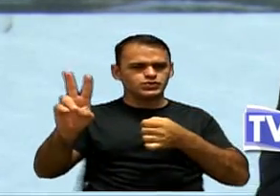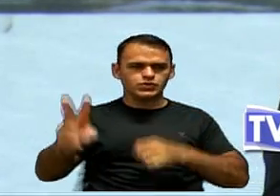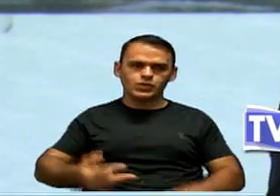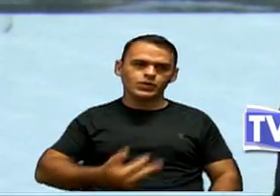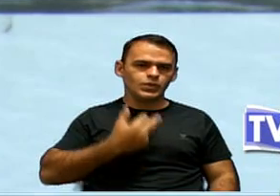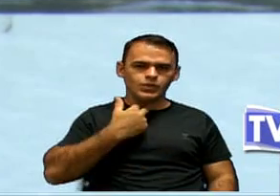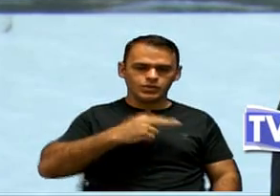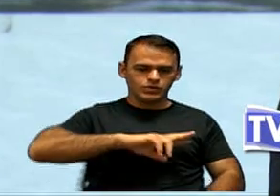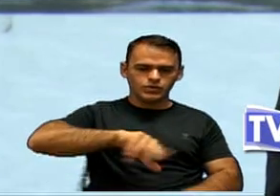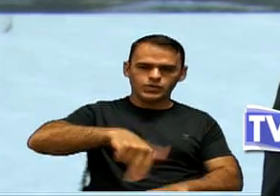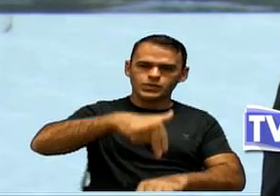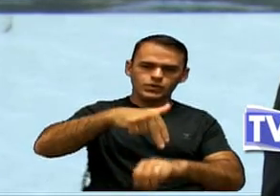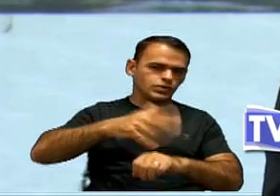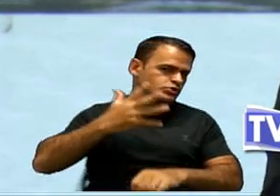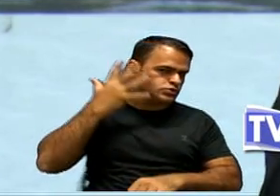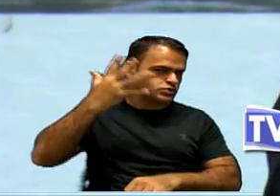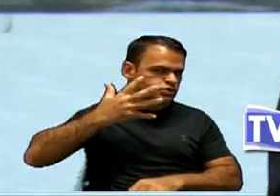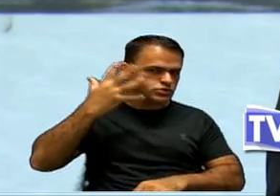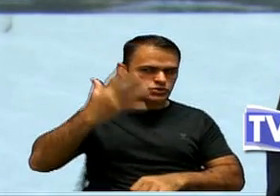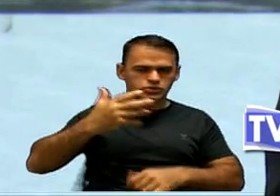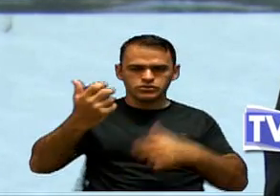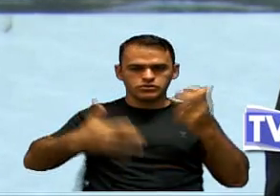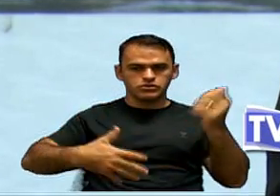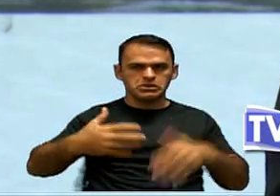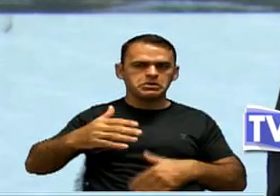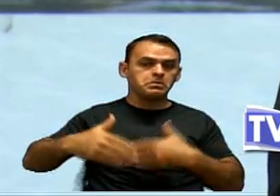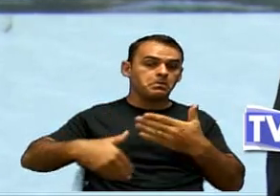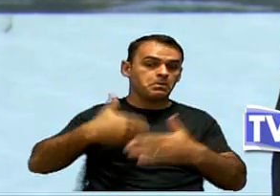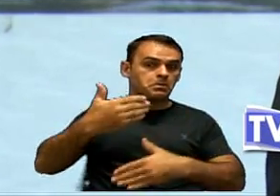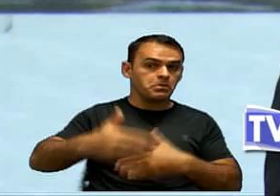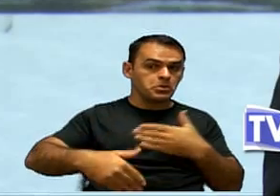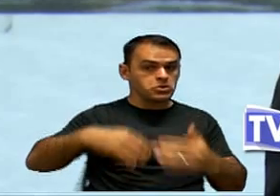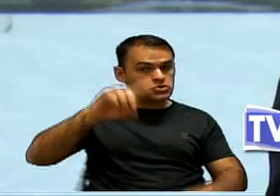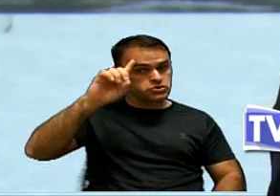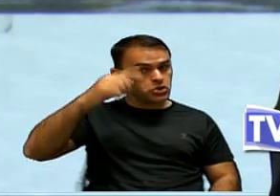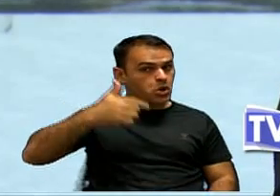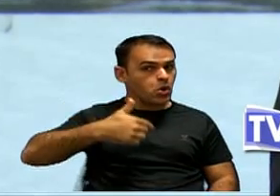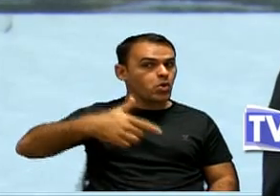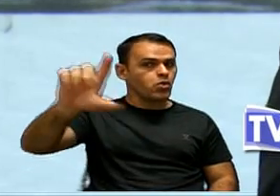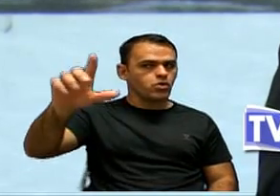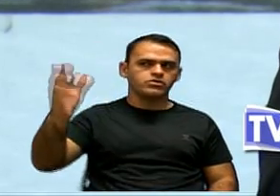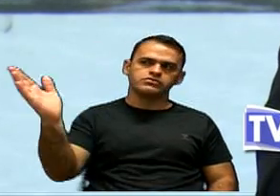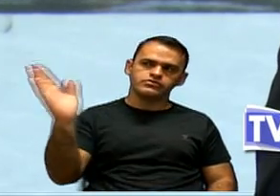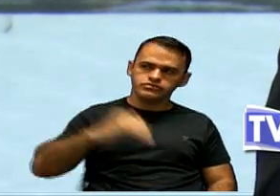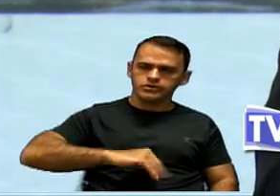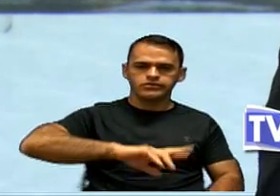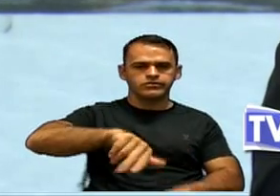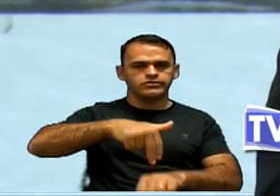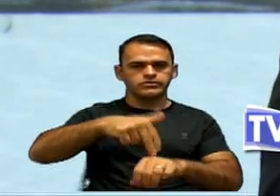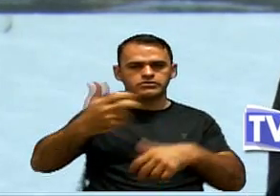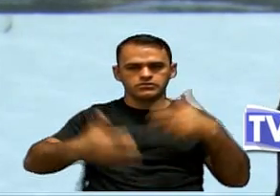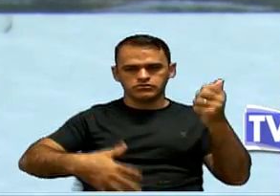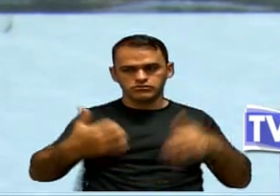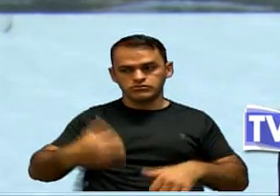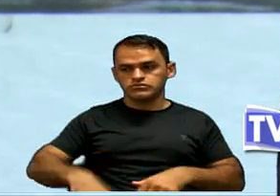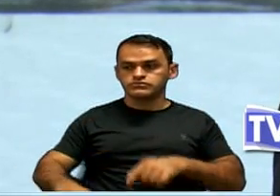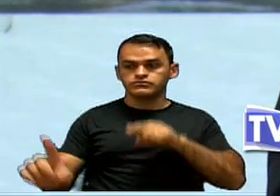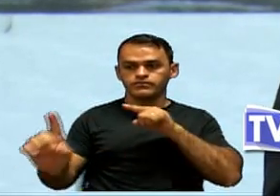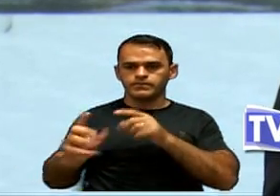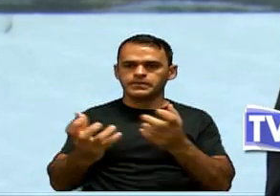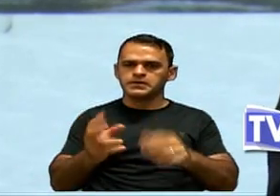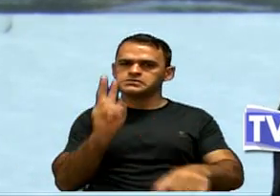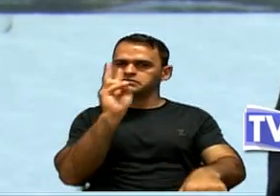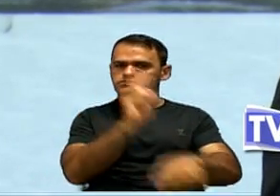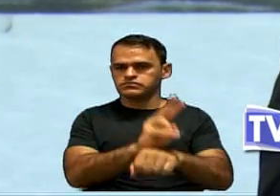foi possível ele estar ocupando essa tribuna, mas ele vai vir em outro momento para ocupar essa tribuna. Ele é uma pessoa que está trabalhando, defendendo justamente